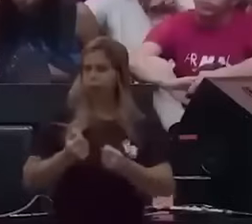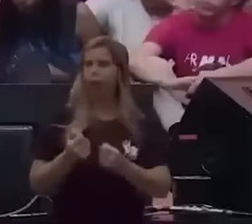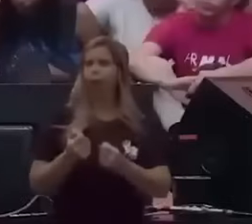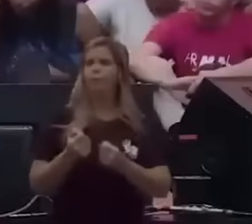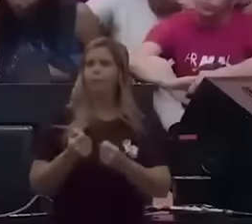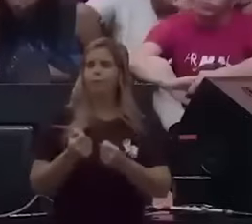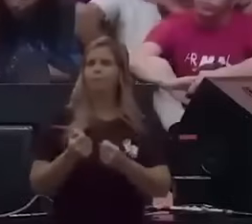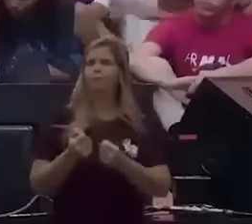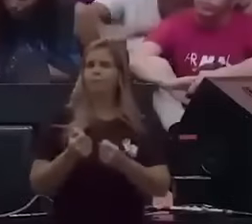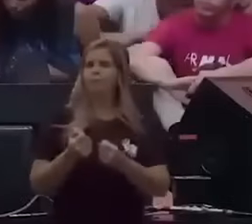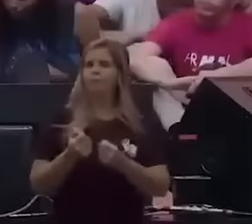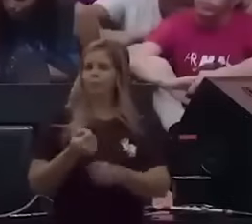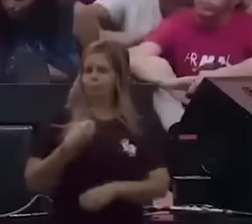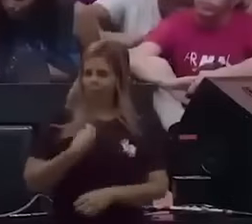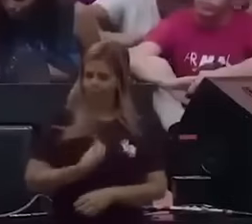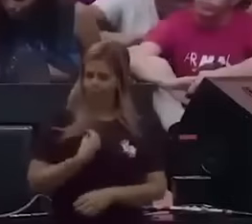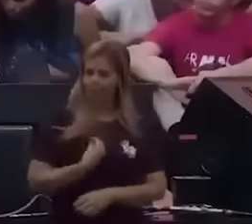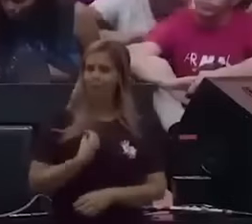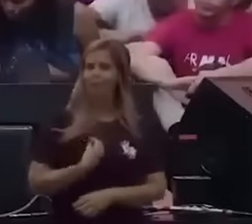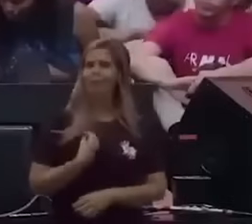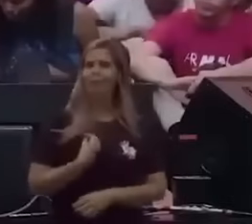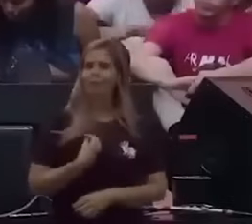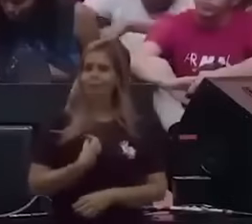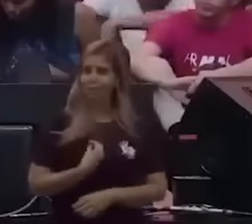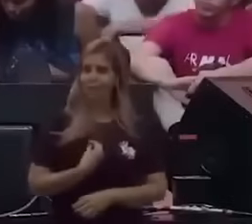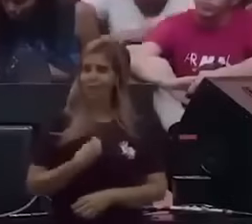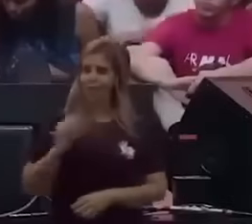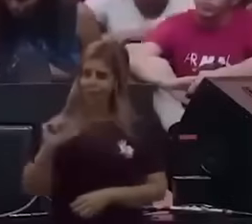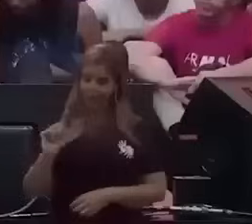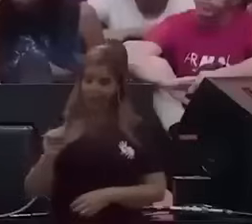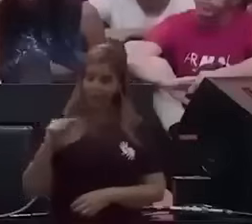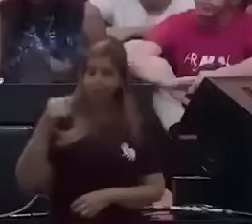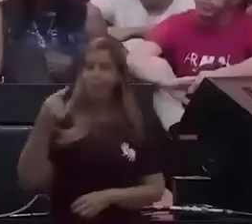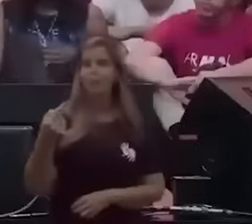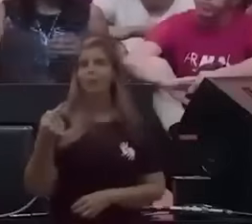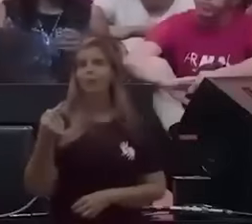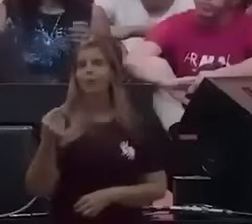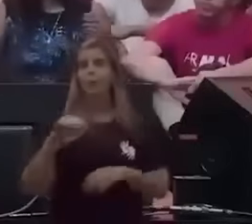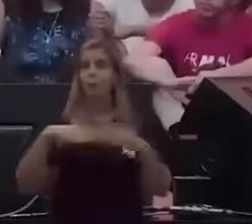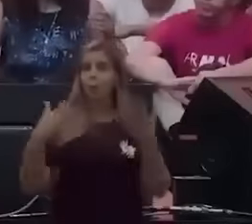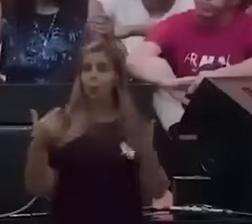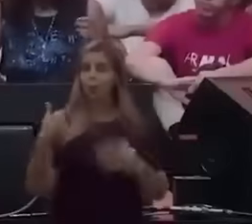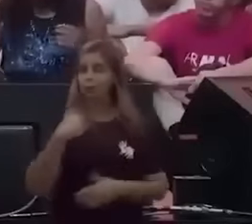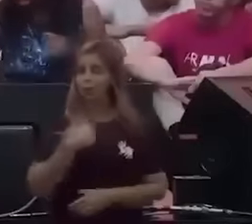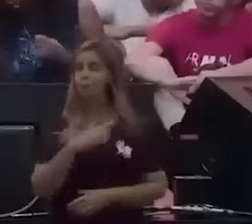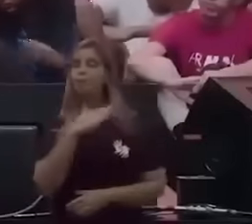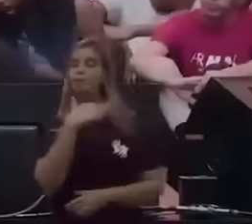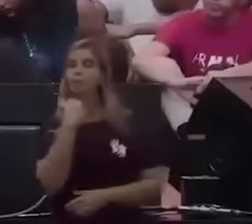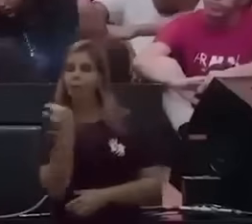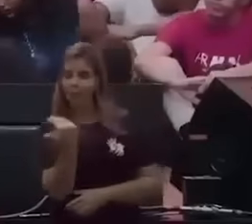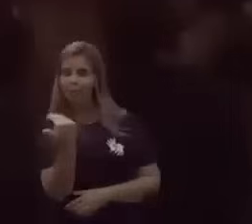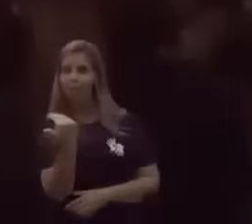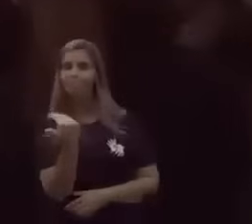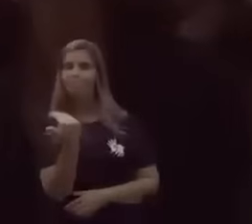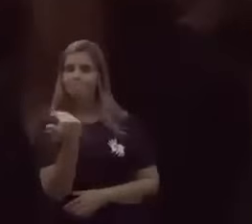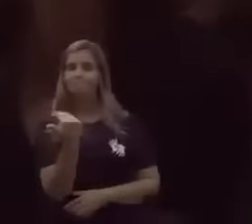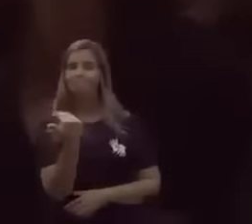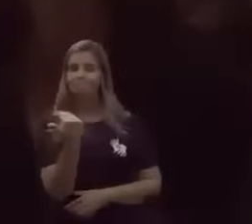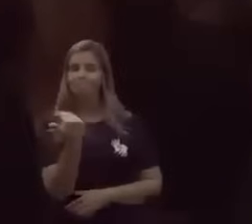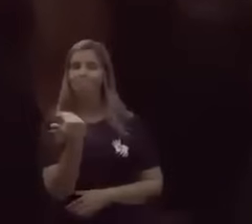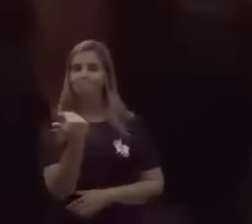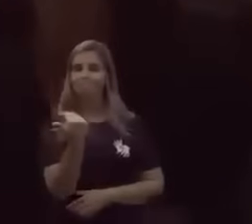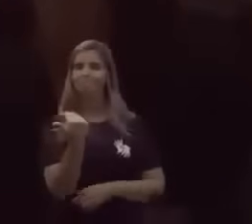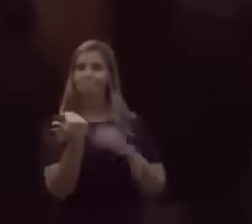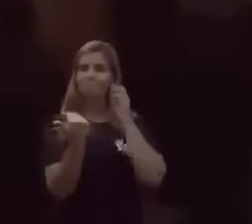esforçar-me-ei, de que maneira? Diligentemente, por fazer que a todo tempo, mesmo depois da minha morte, mesmo depois